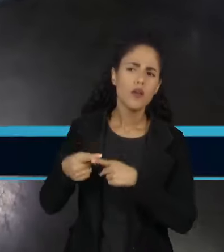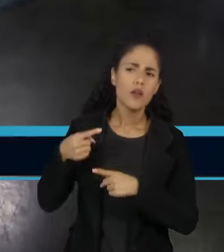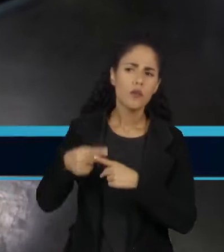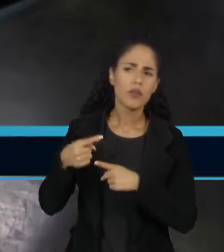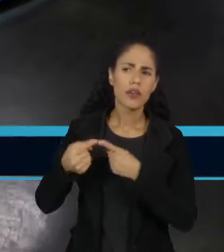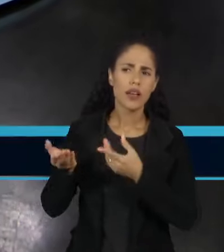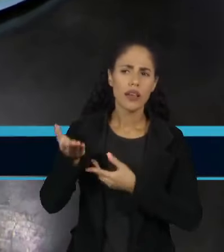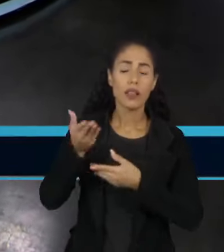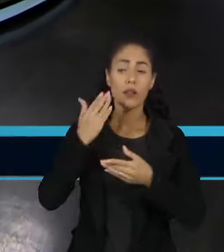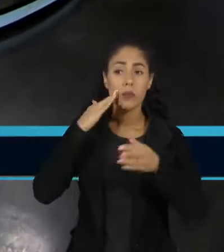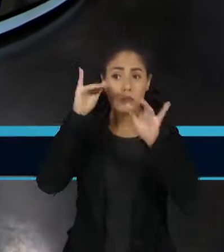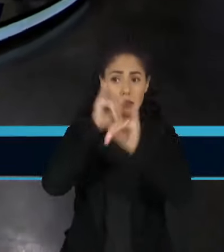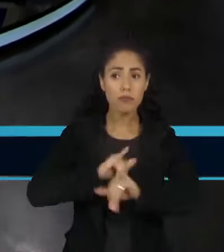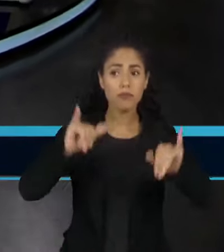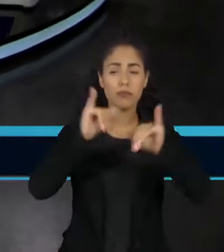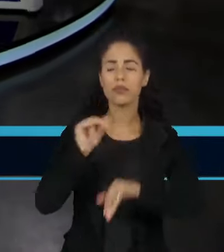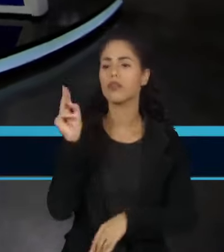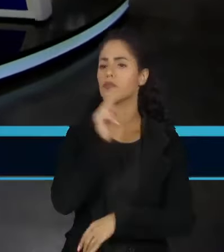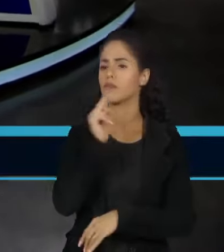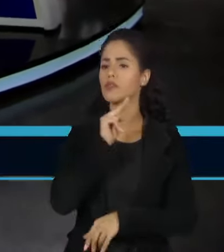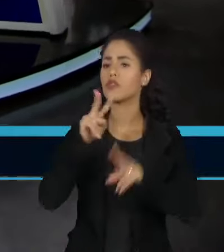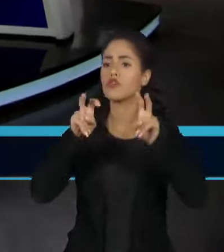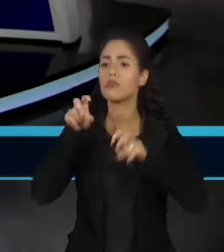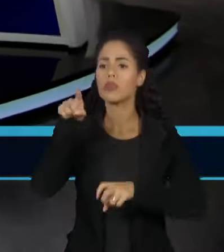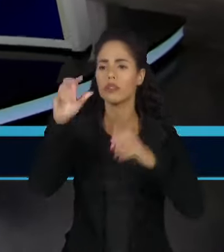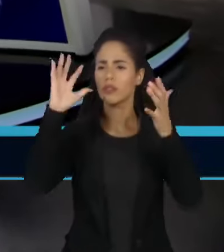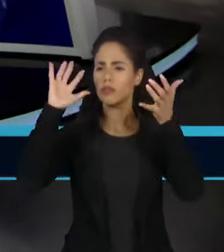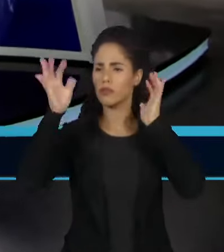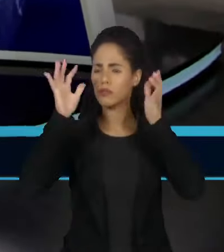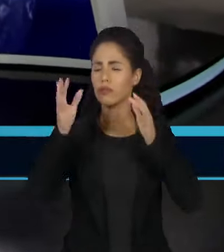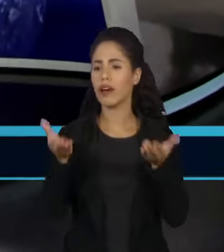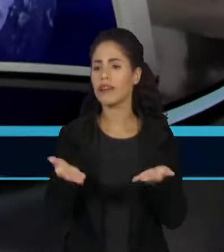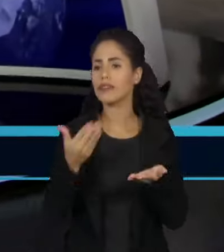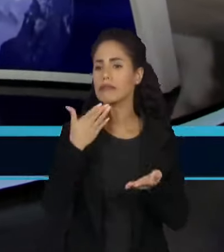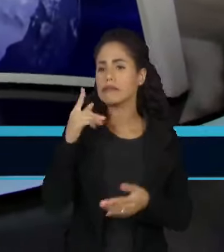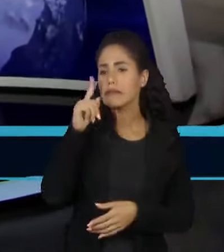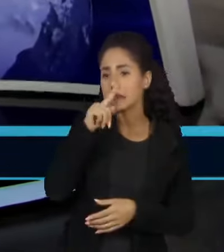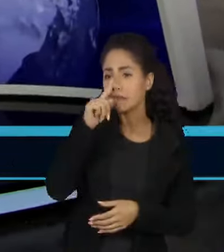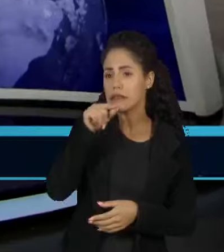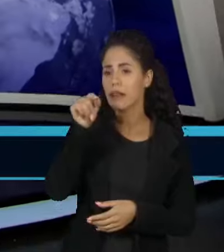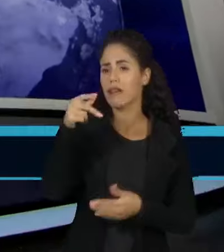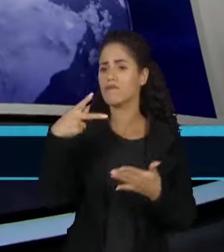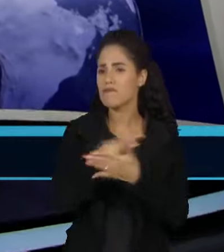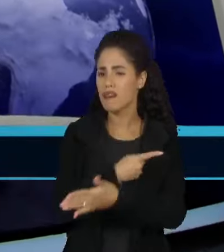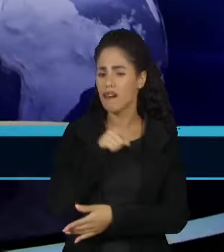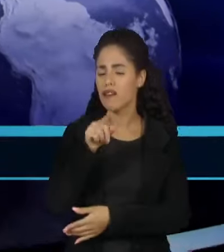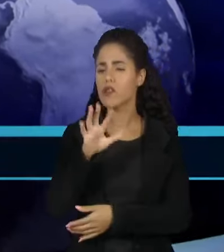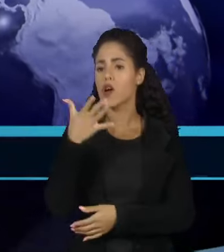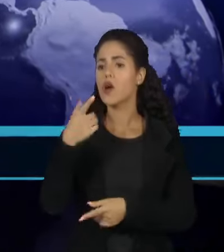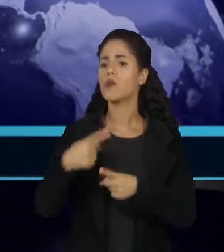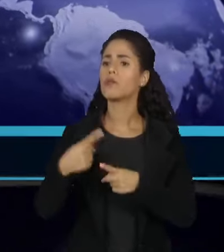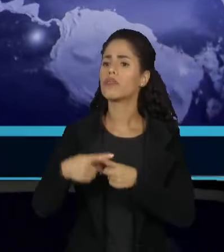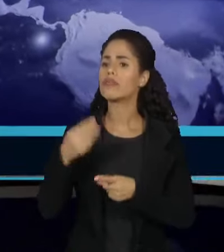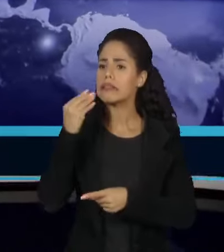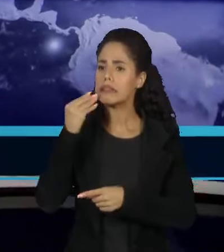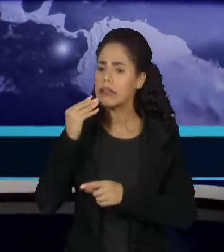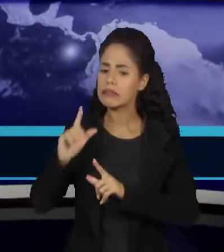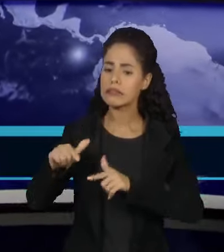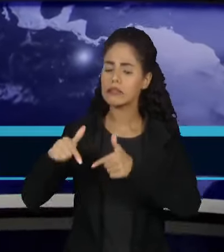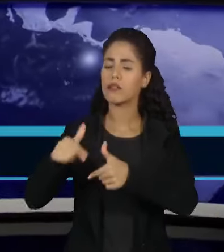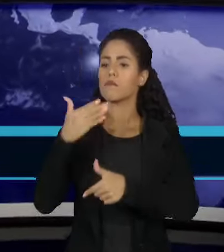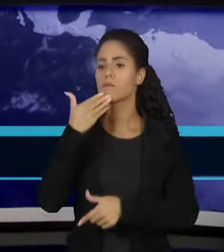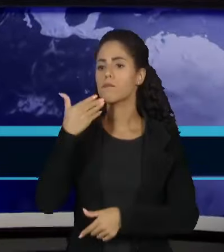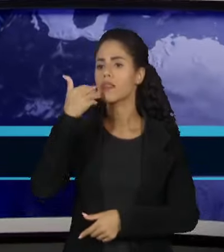de alerta, por exemplo, contra desastres, ainda são falhos sabendo disso? E por que não correm atrás de melhorar